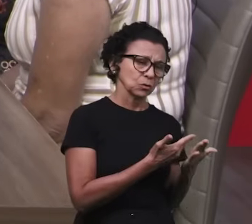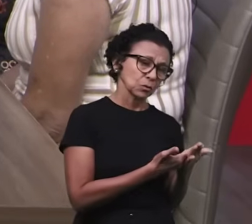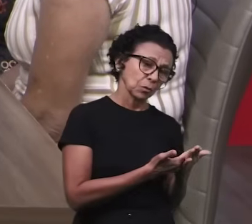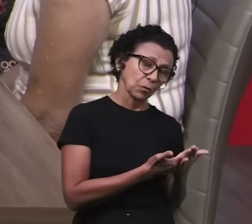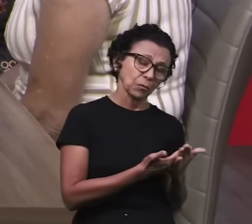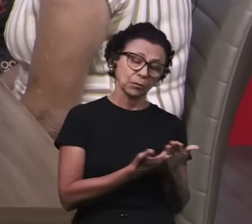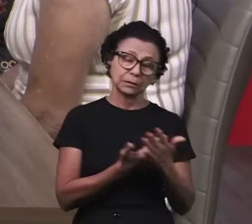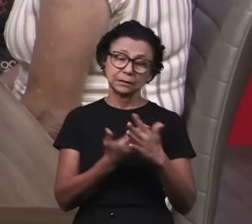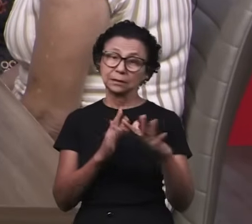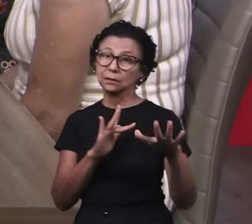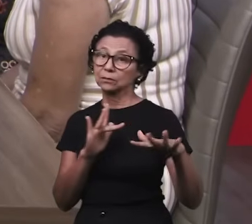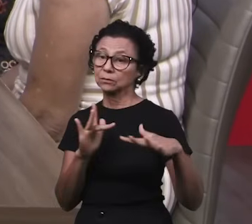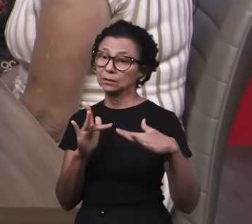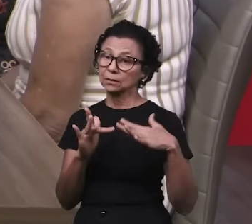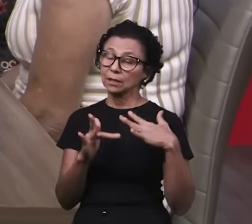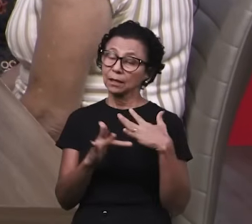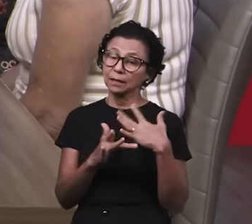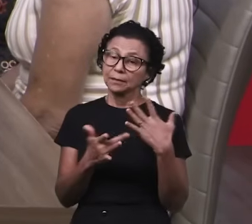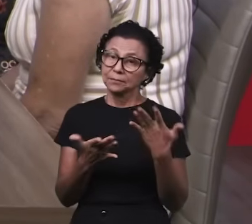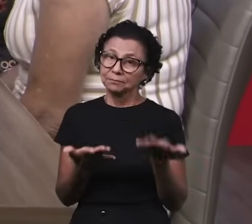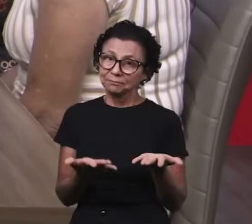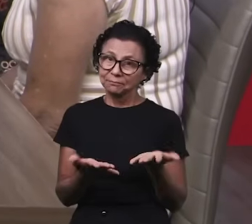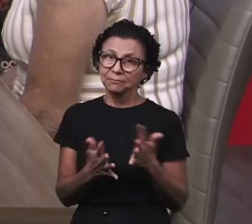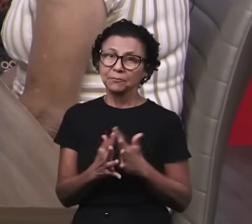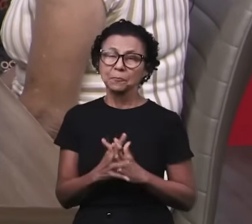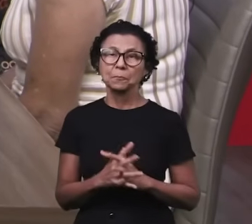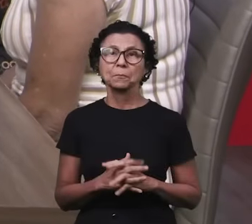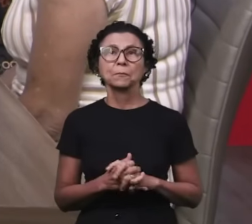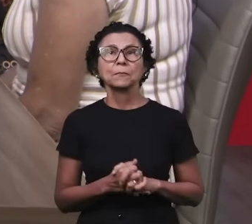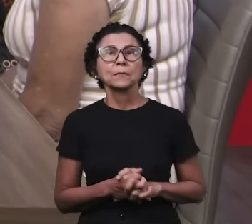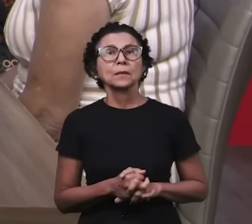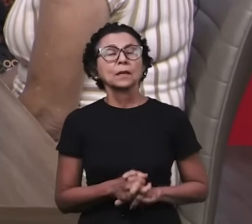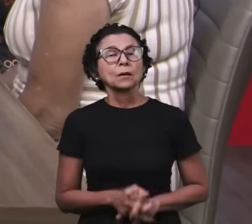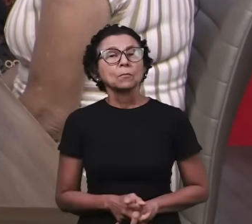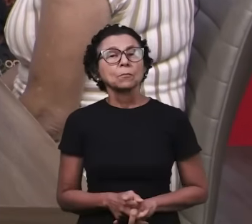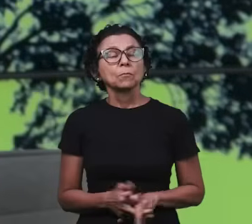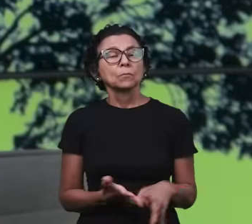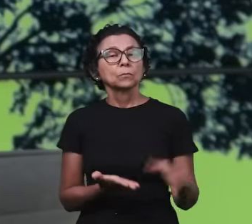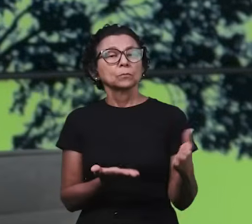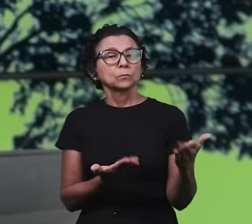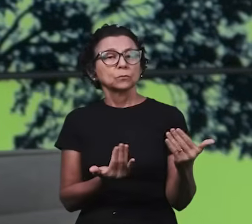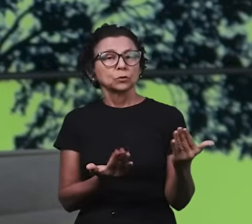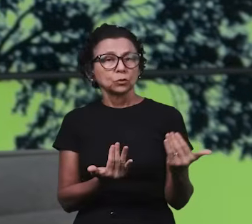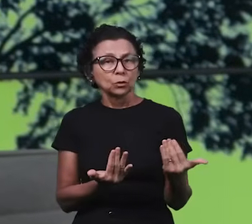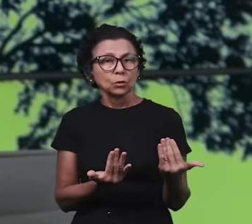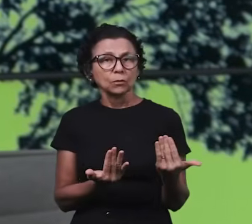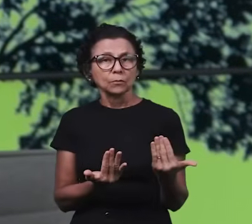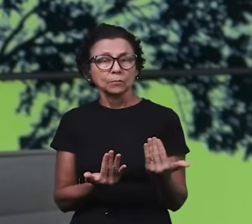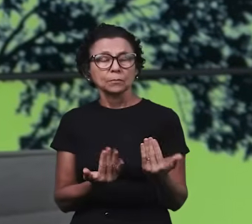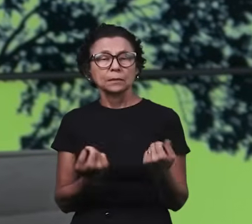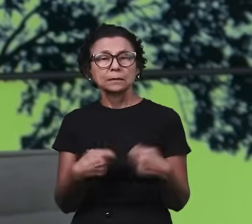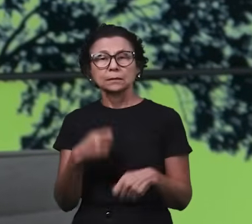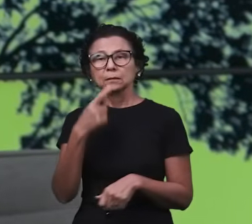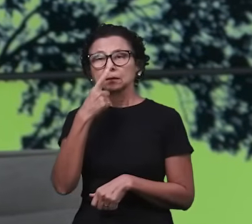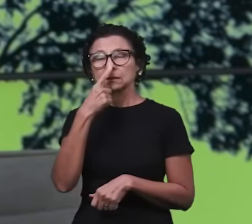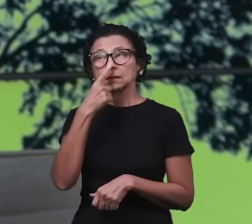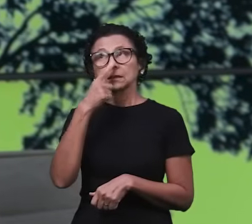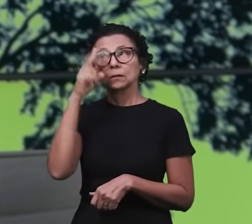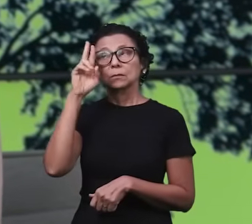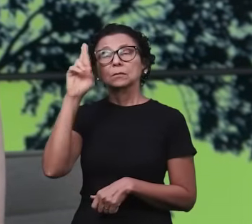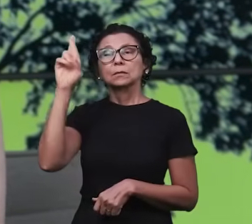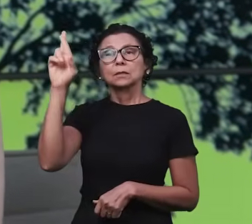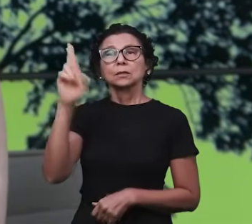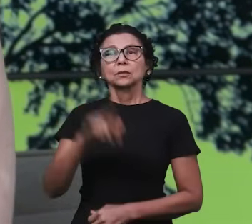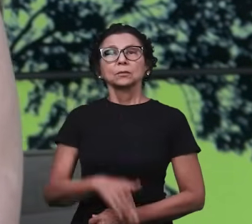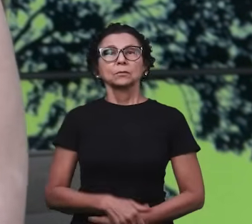sociais. Mas nós queremos encorajar os nossos jovens a viver uma vida de intimidade com o Senhor. Luiz Gustavo, fale